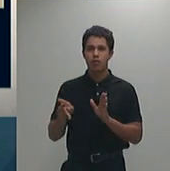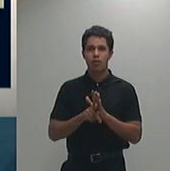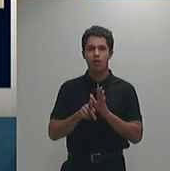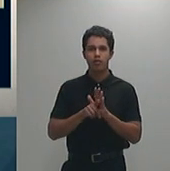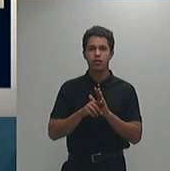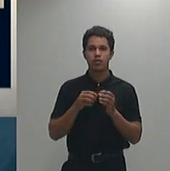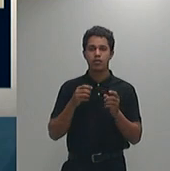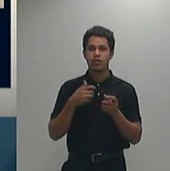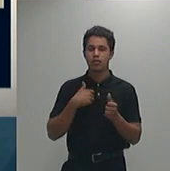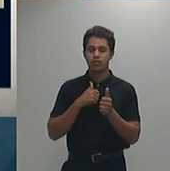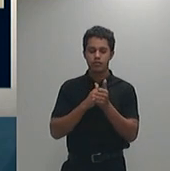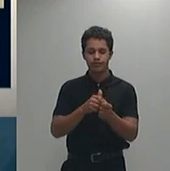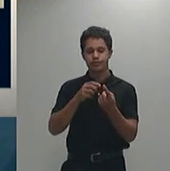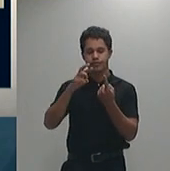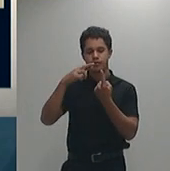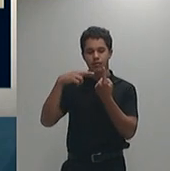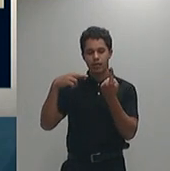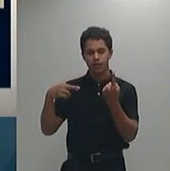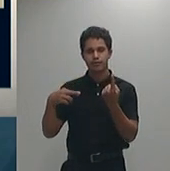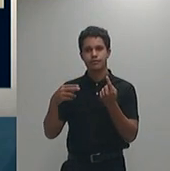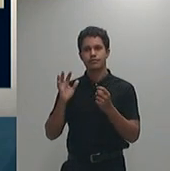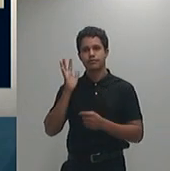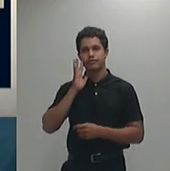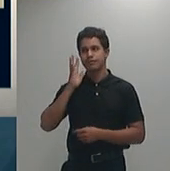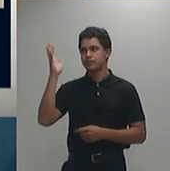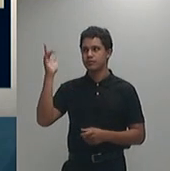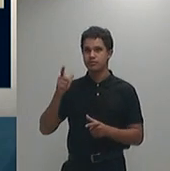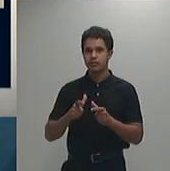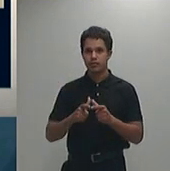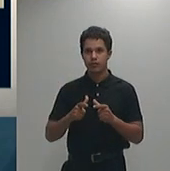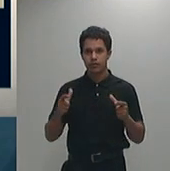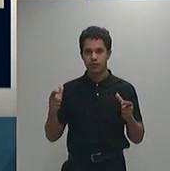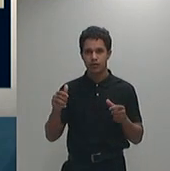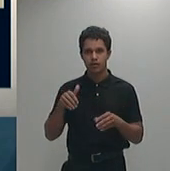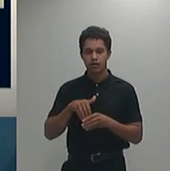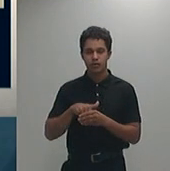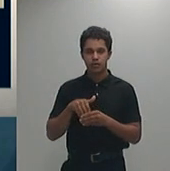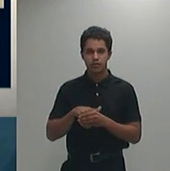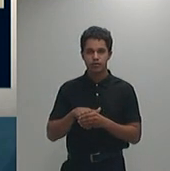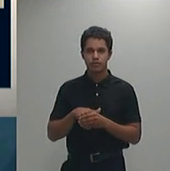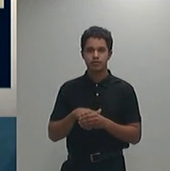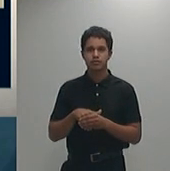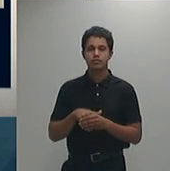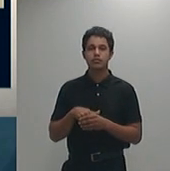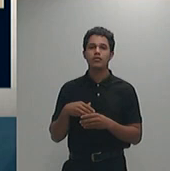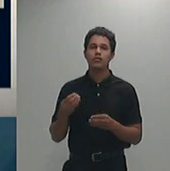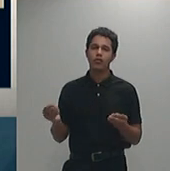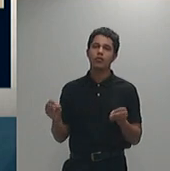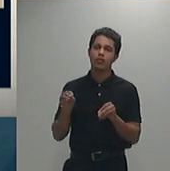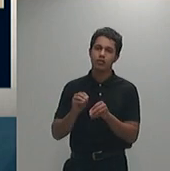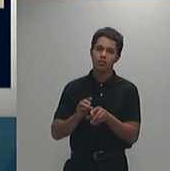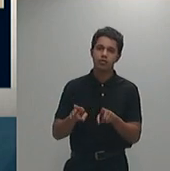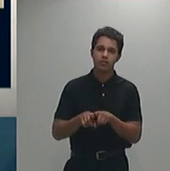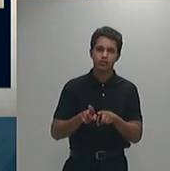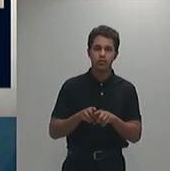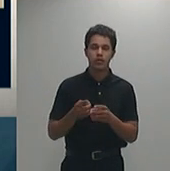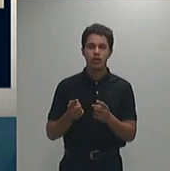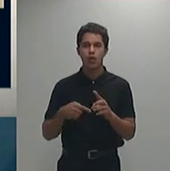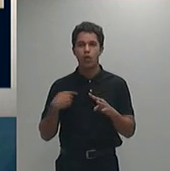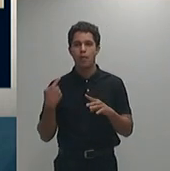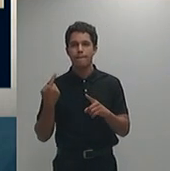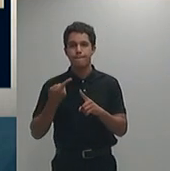relator em decisão unânime e medicina se coloca também com acréscimo de fundamentação do voto de medicina